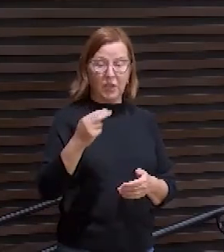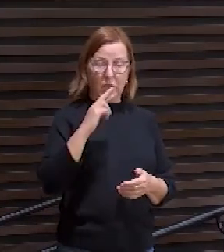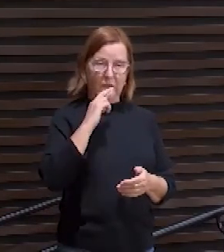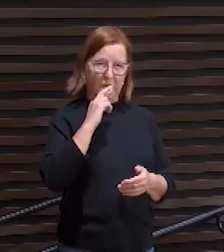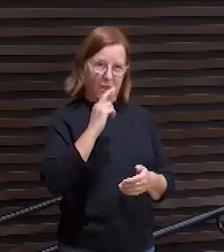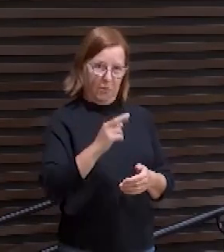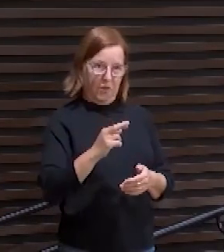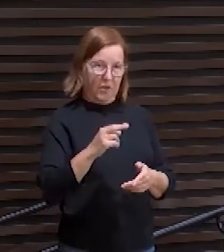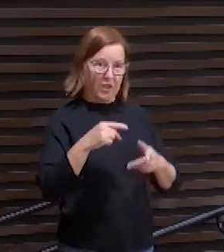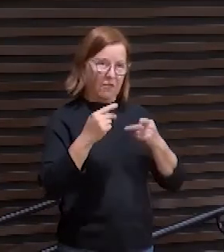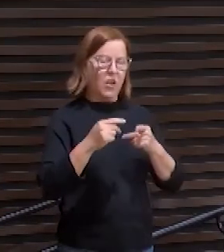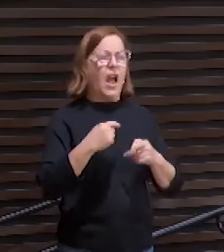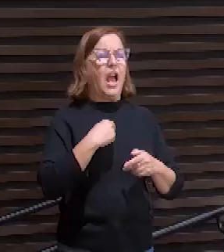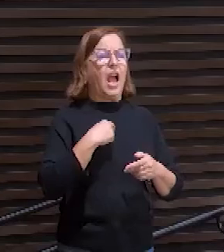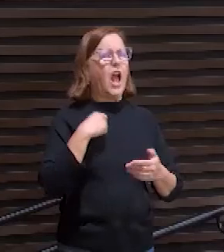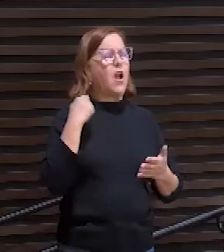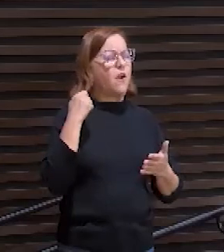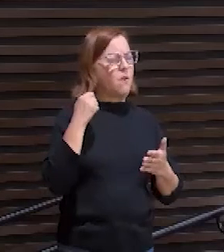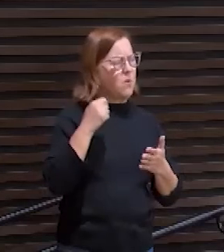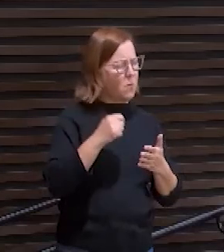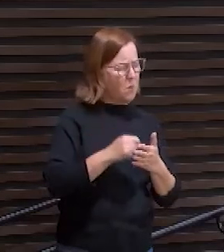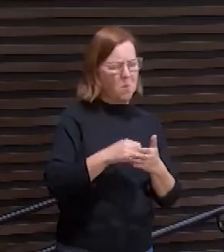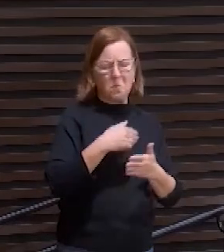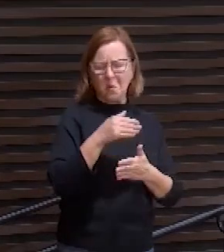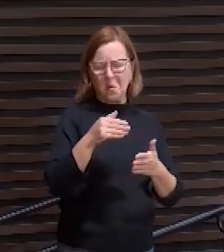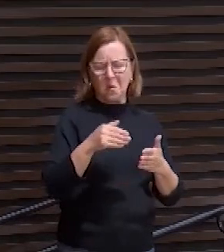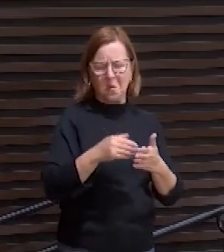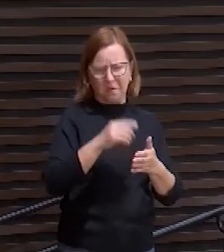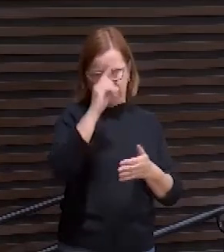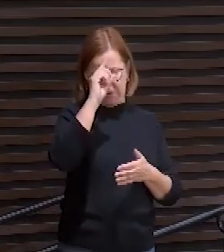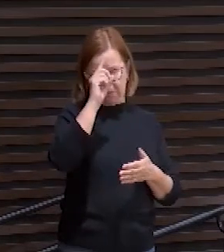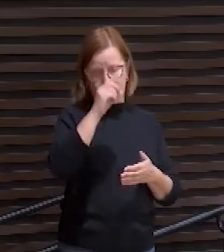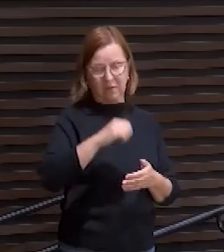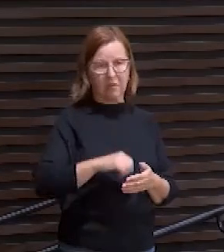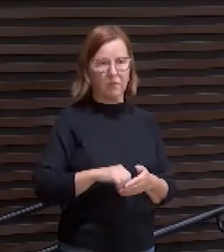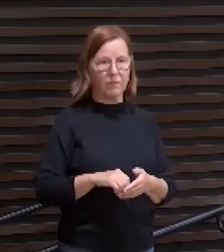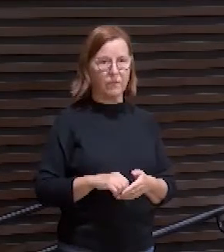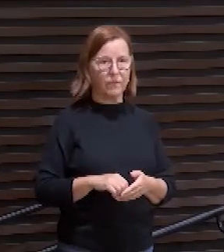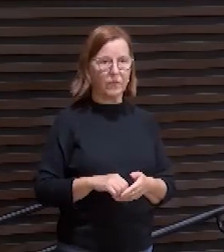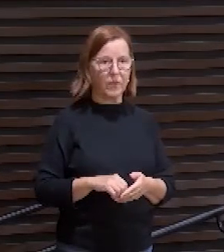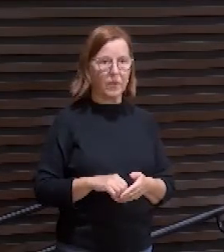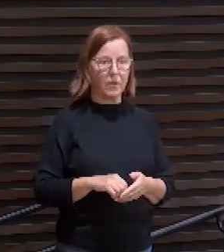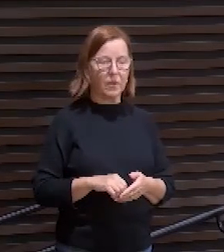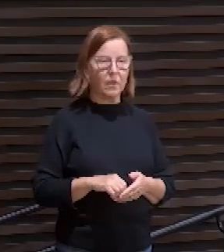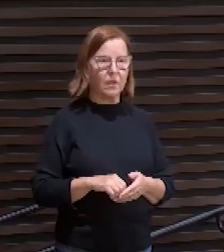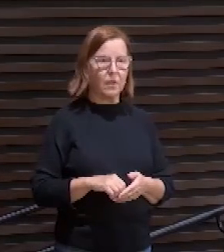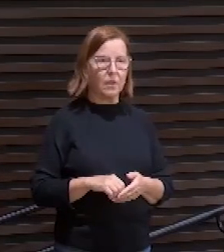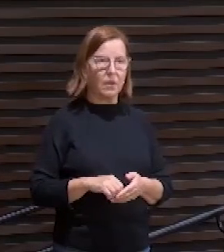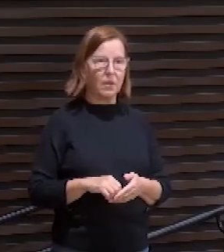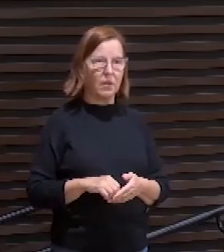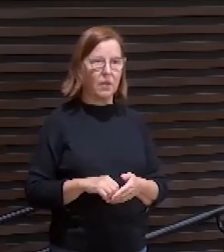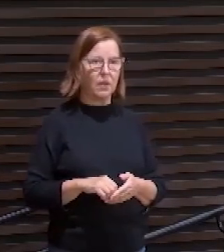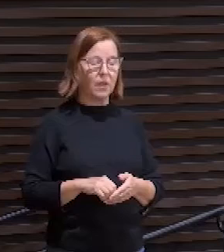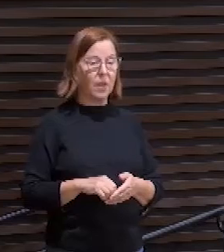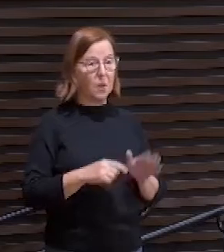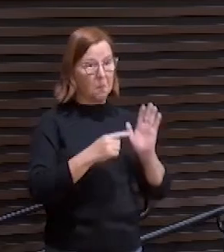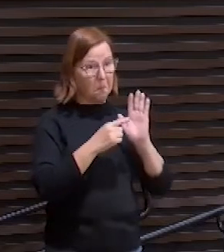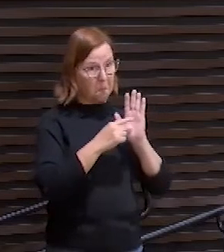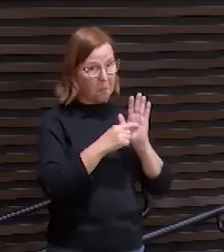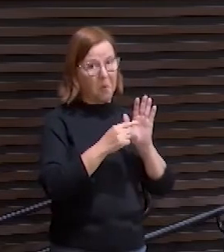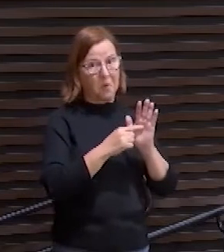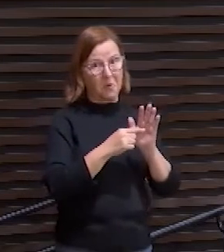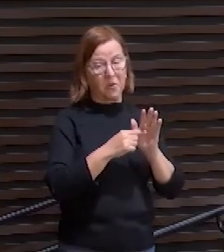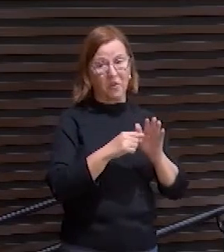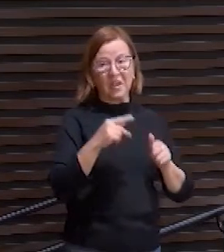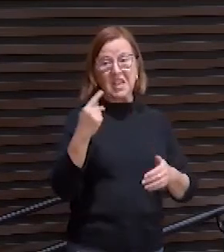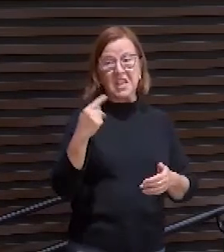aquele momento, na verdade revelou o quê? O seu total fracasso em compreender verdadeiramente o